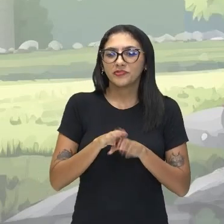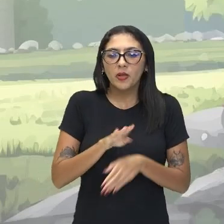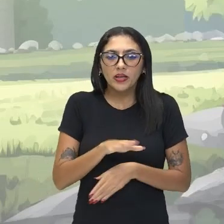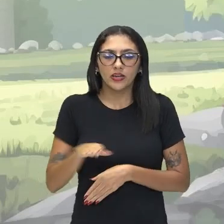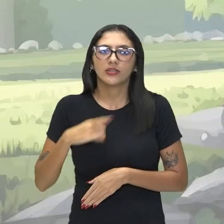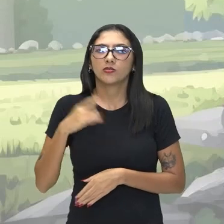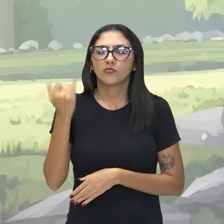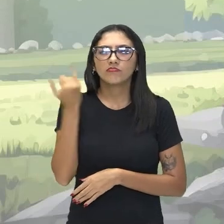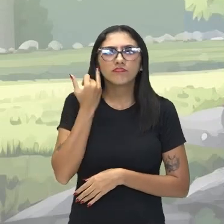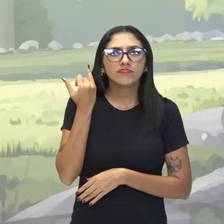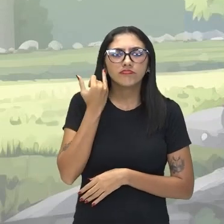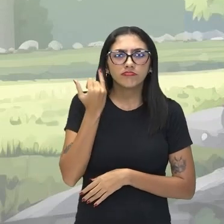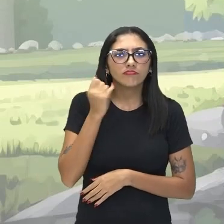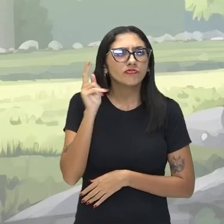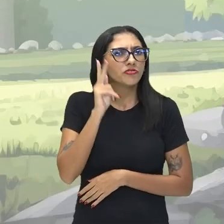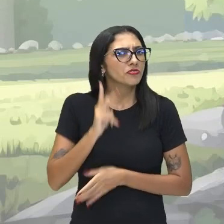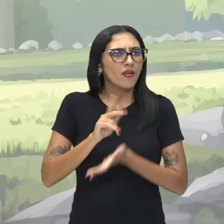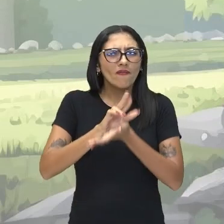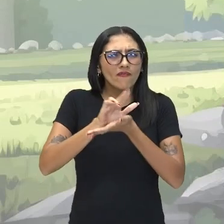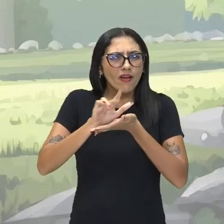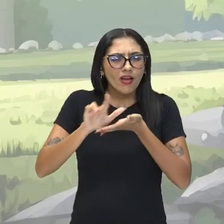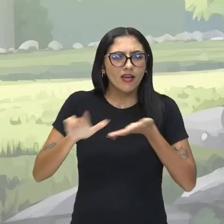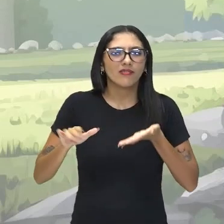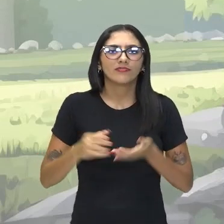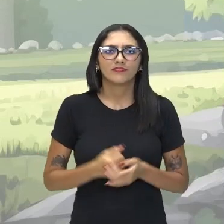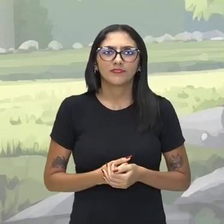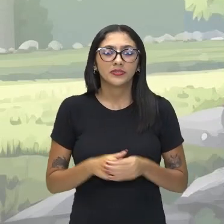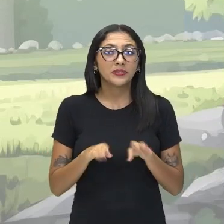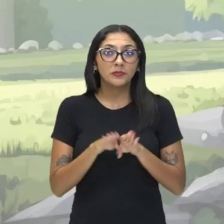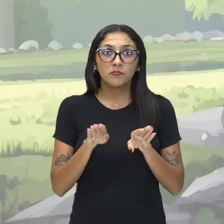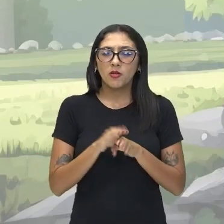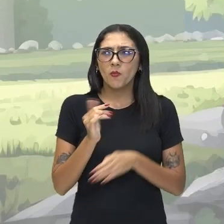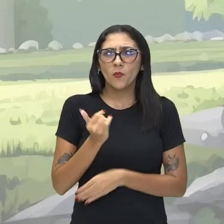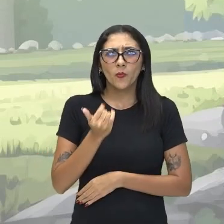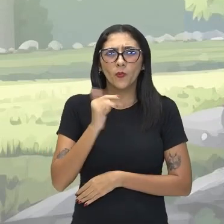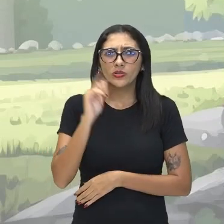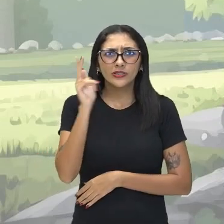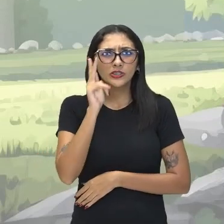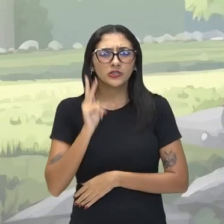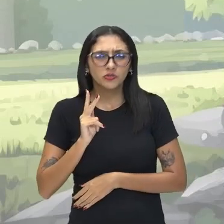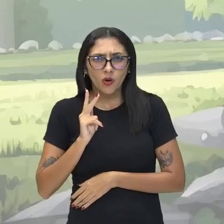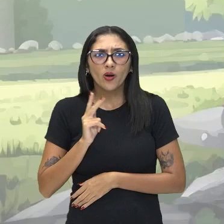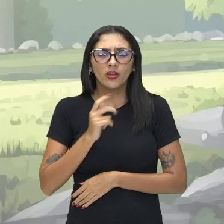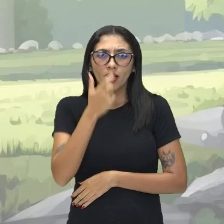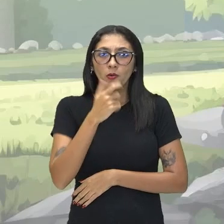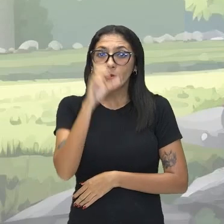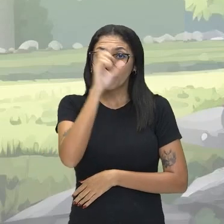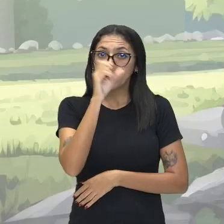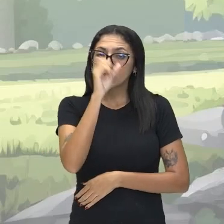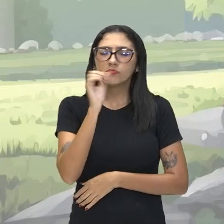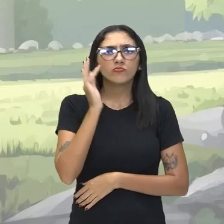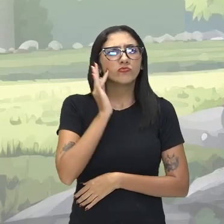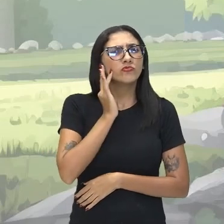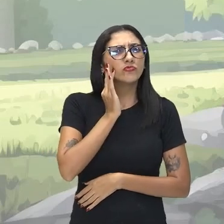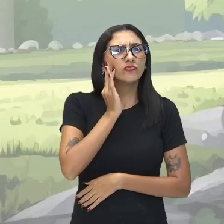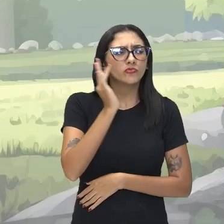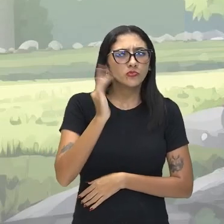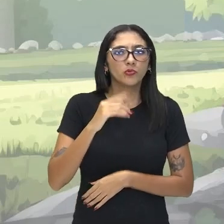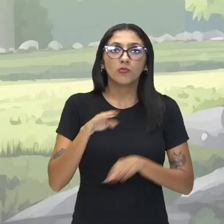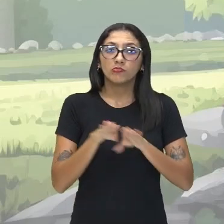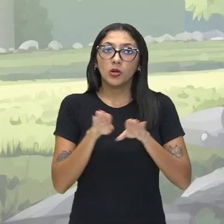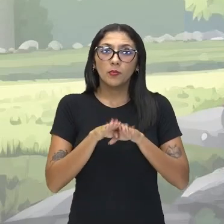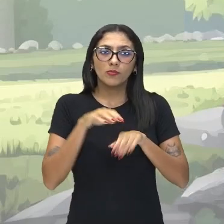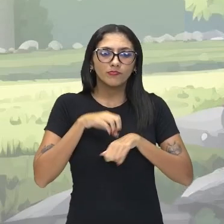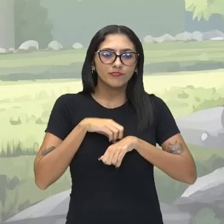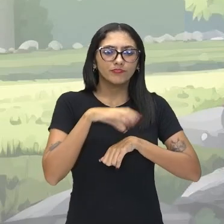contos, né? Bastante narrativas. E histórias que eu aprendi e que um dia eu posso contar para alguém, certo? Então, o contar